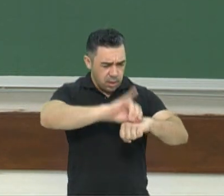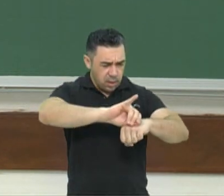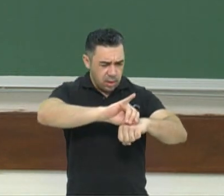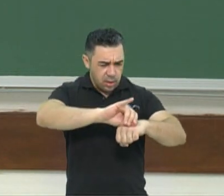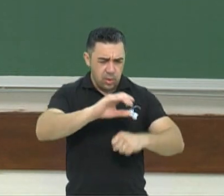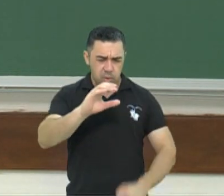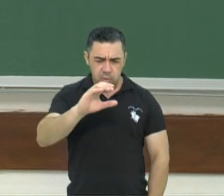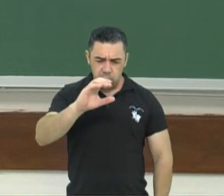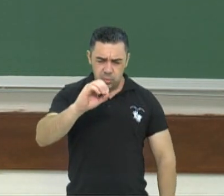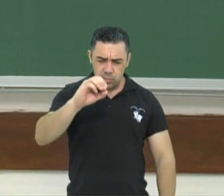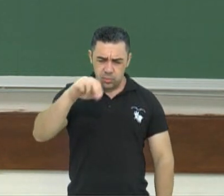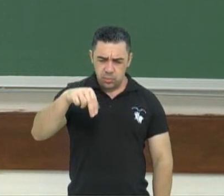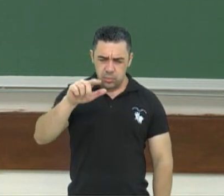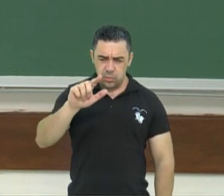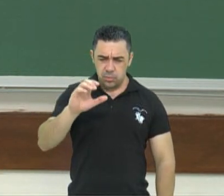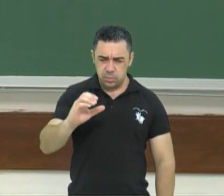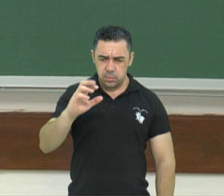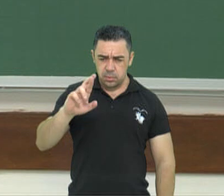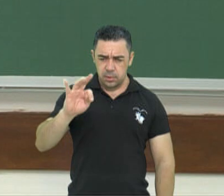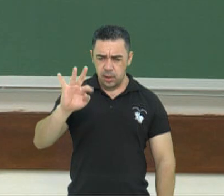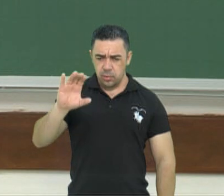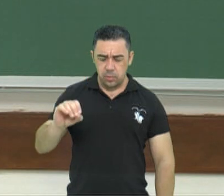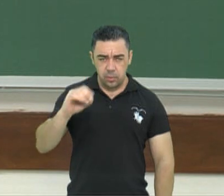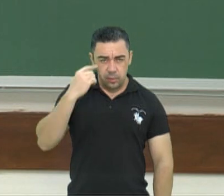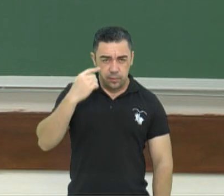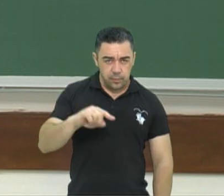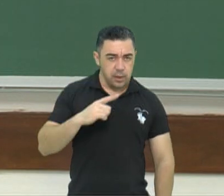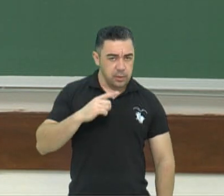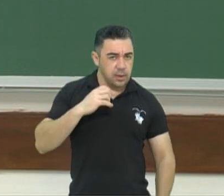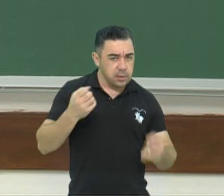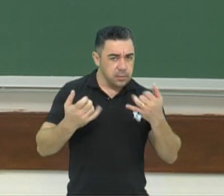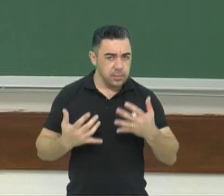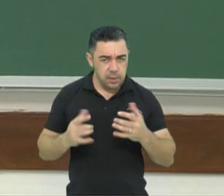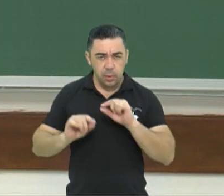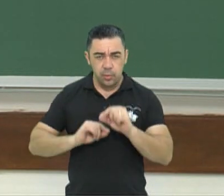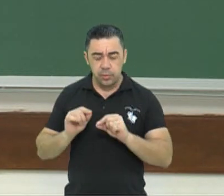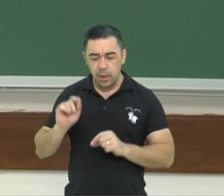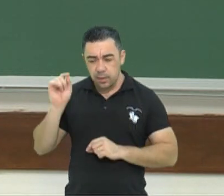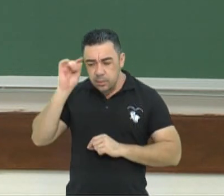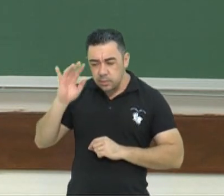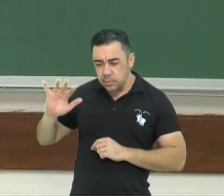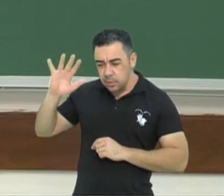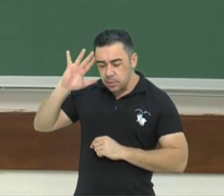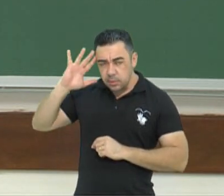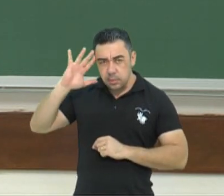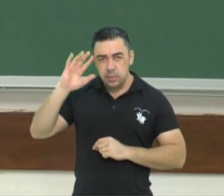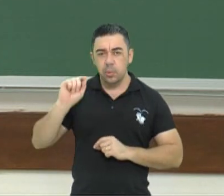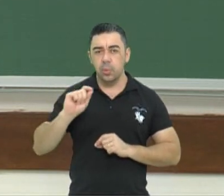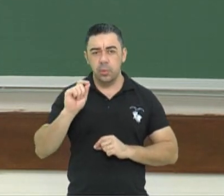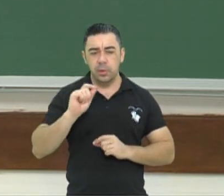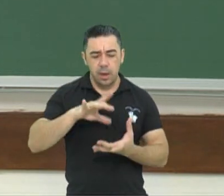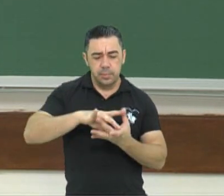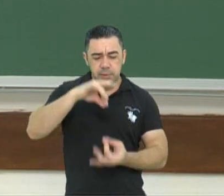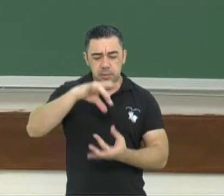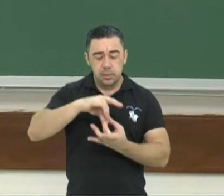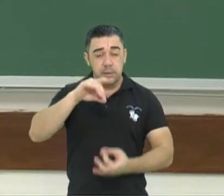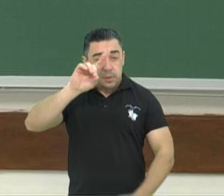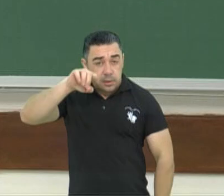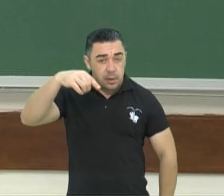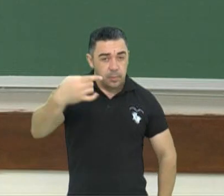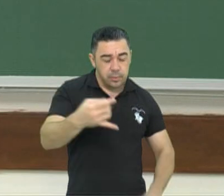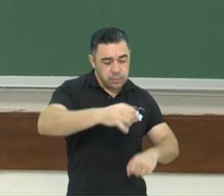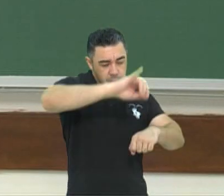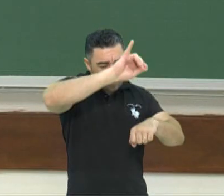eu coloquei na aula passada, inclusive, uma pequena linhagem sobre expressionismo, abstracionismo e depois o concretismo? O que acontece?